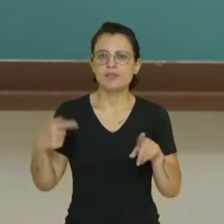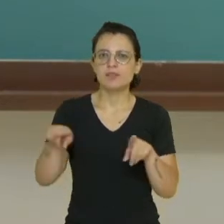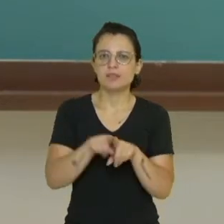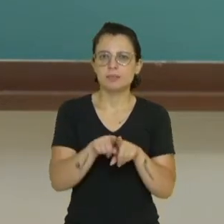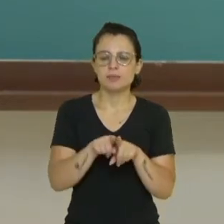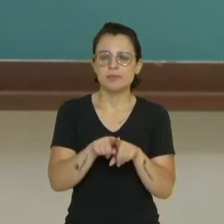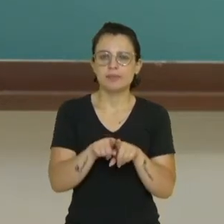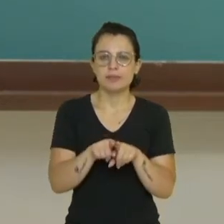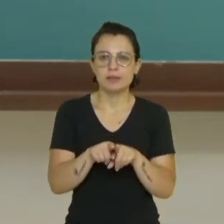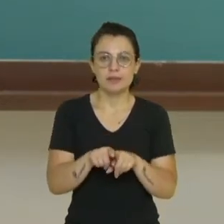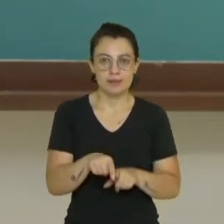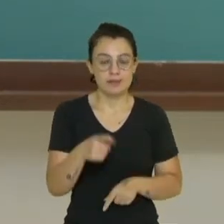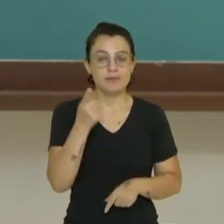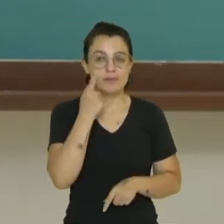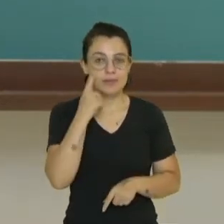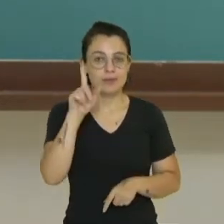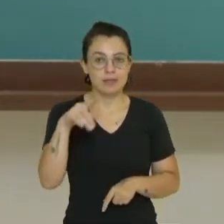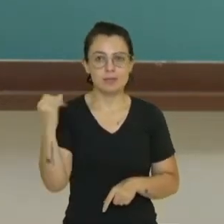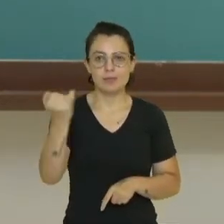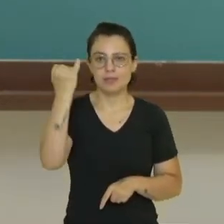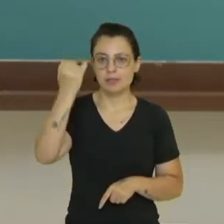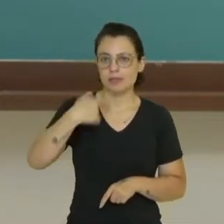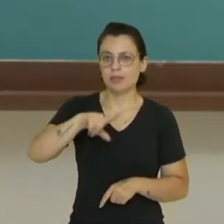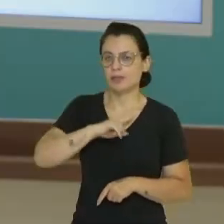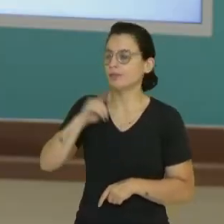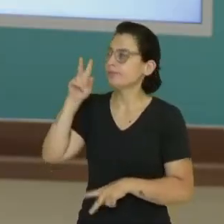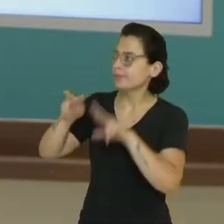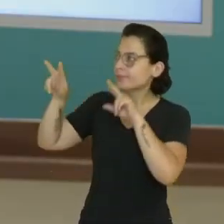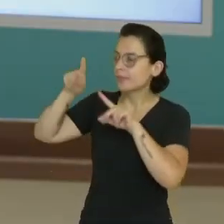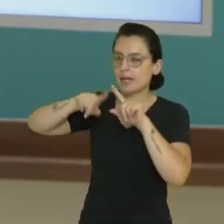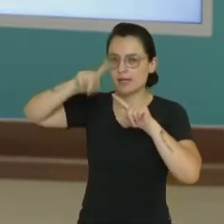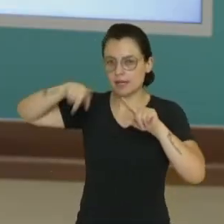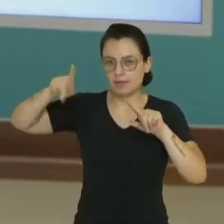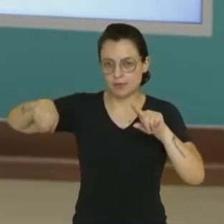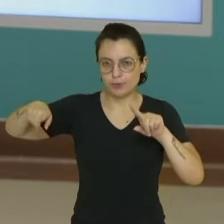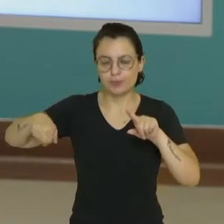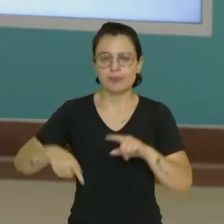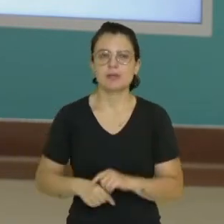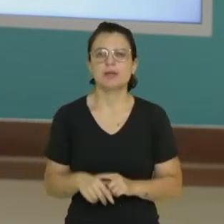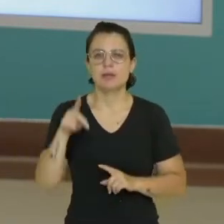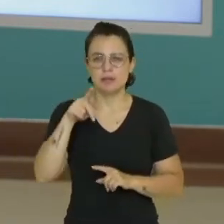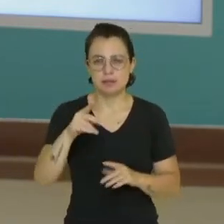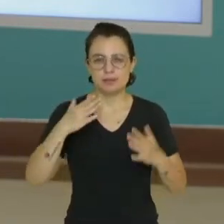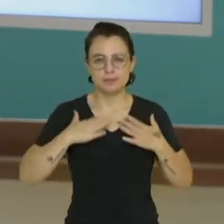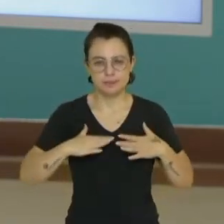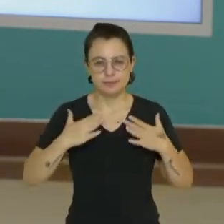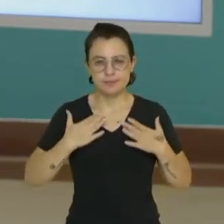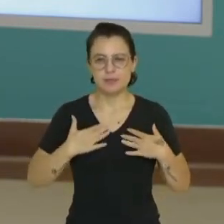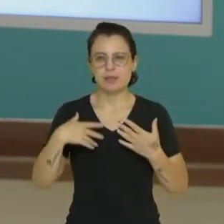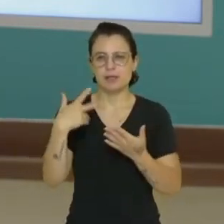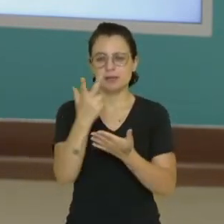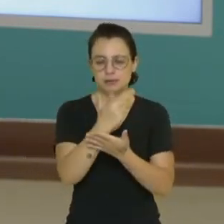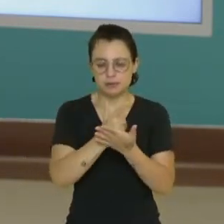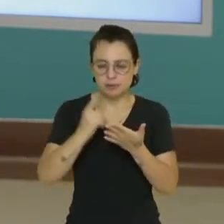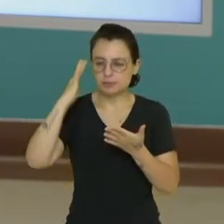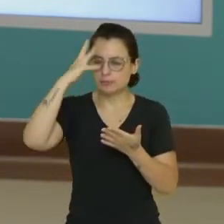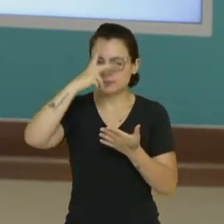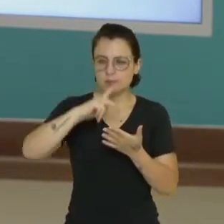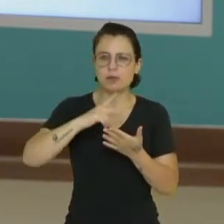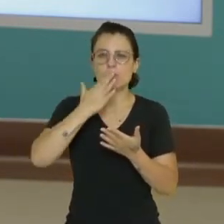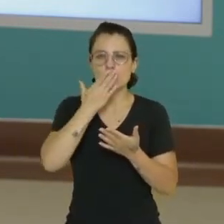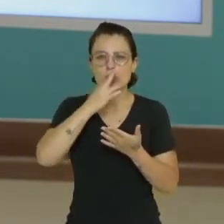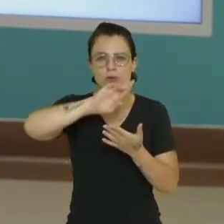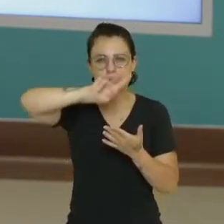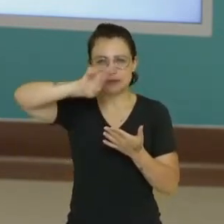Voltamos. Você viu como foi importante fazer a leitura desse gráfico? Faça ele com bastante capricho no seu caderno, bem